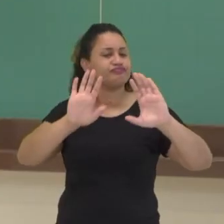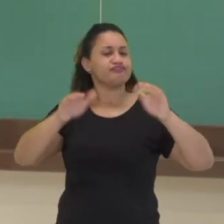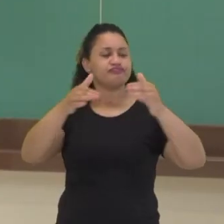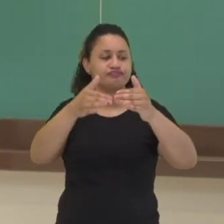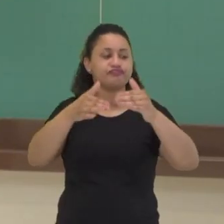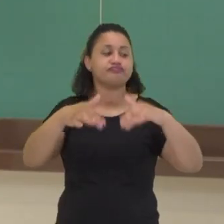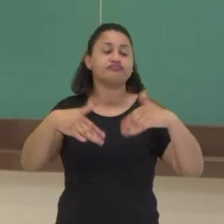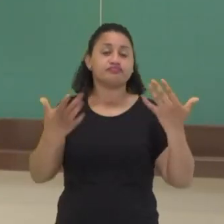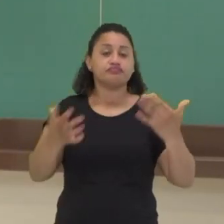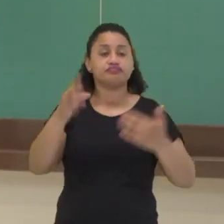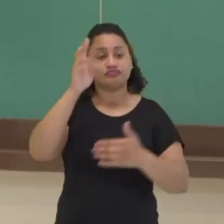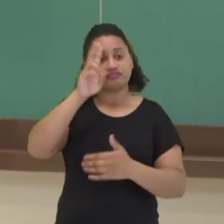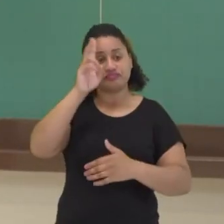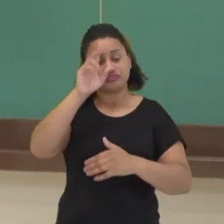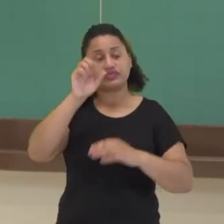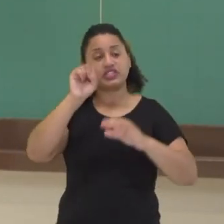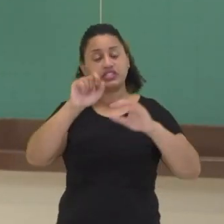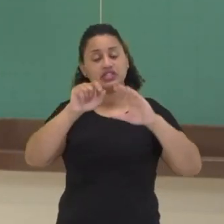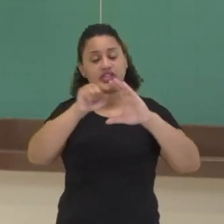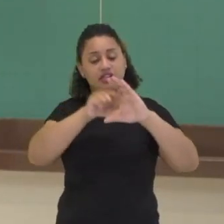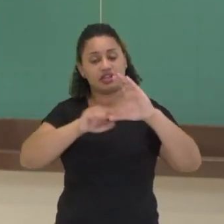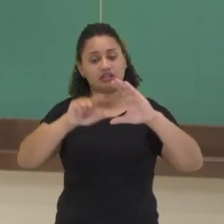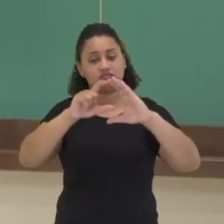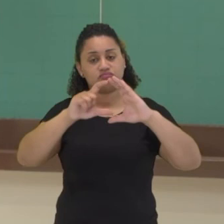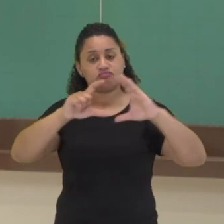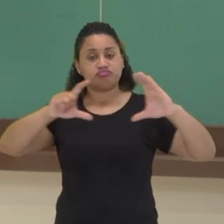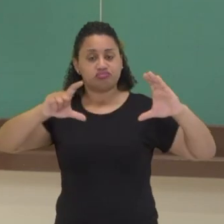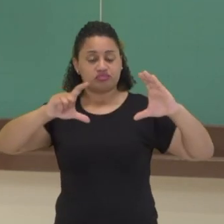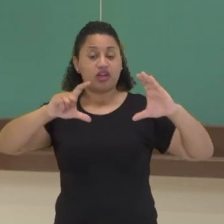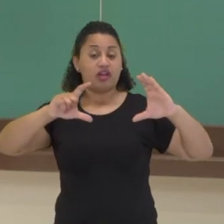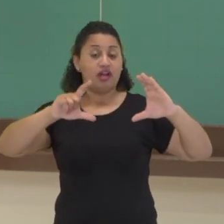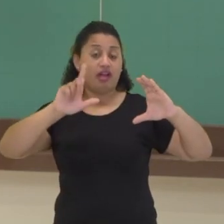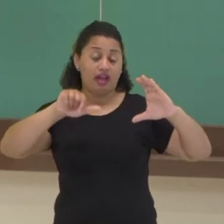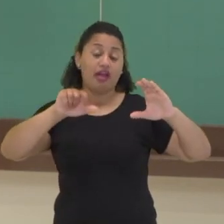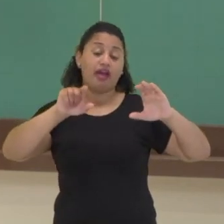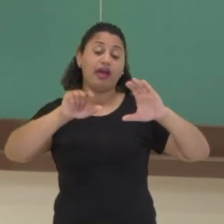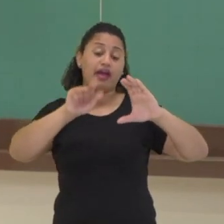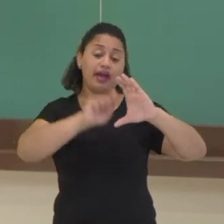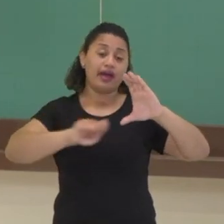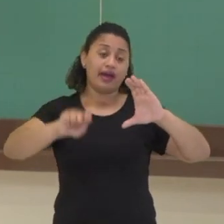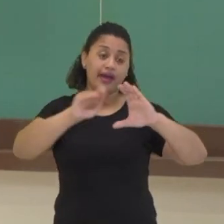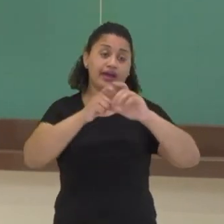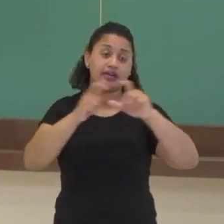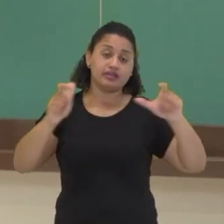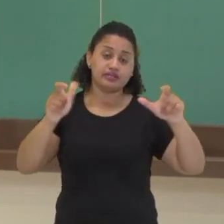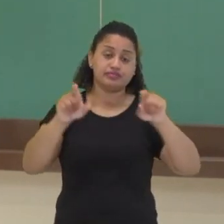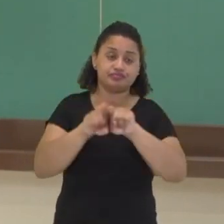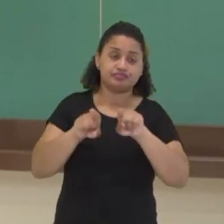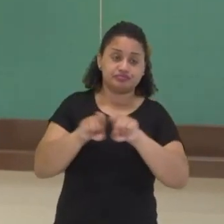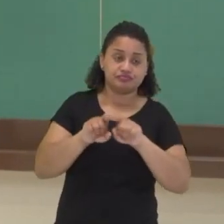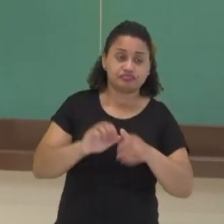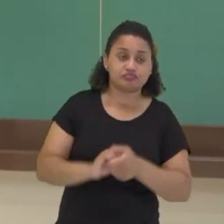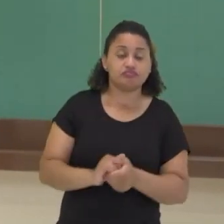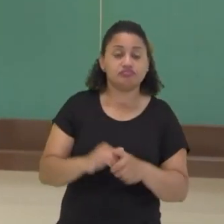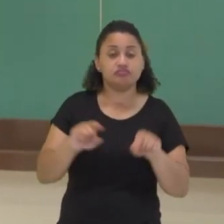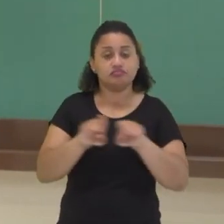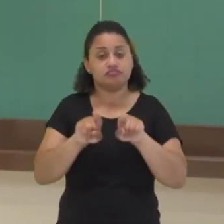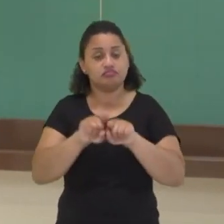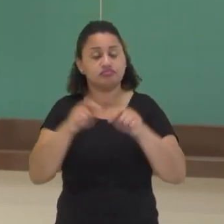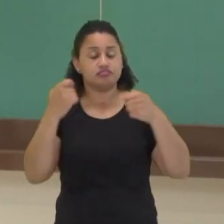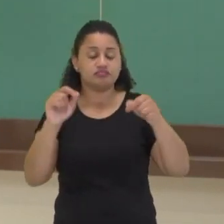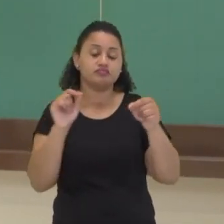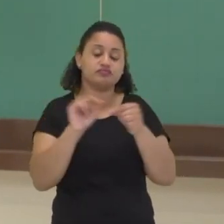fazer quanto maior aqui esse ângulo, maior é a área. Você também tem que fazer primeiro